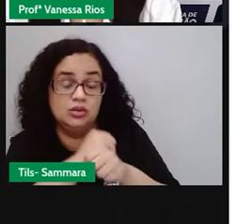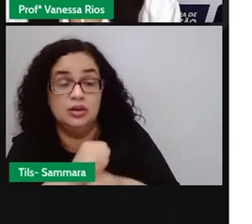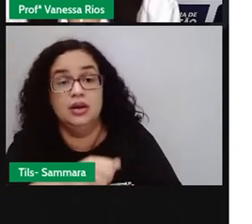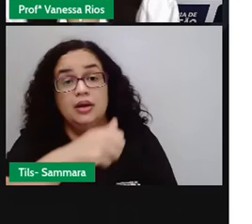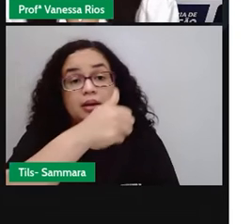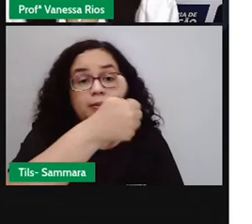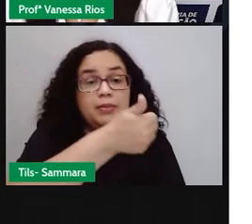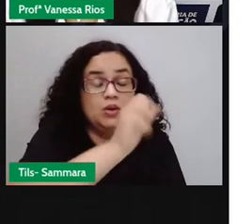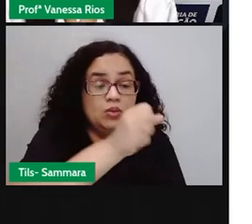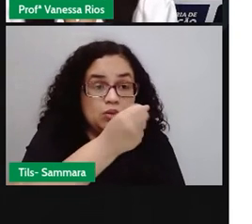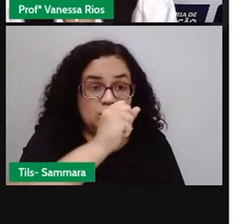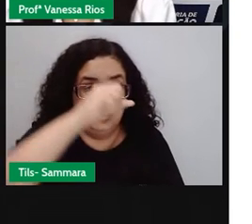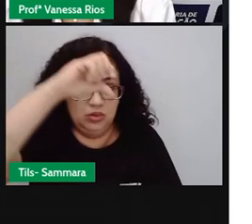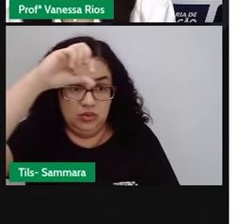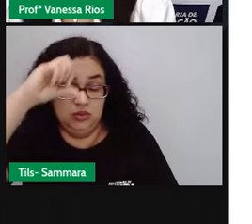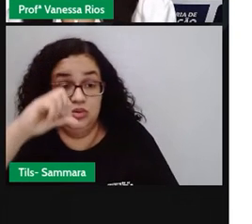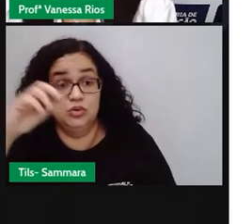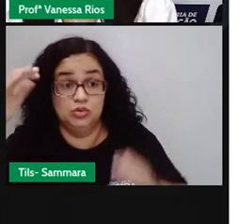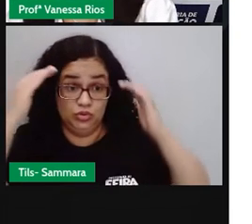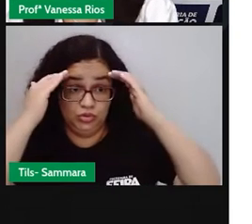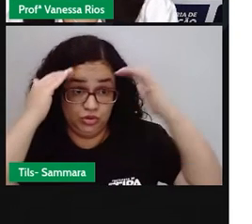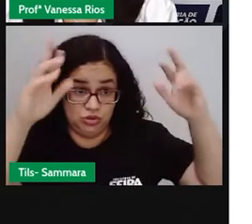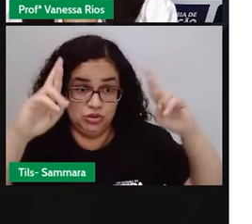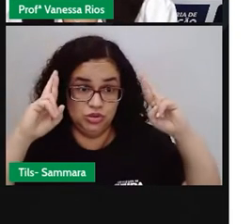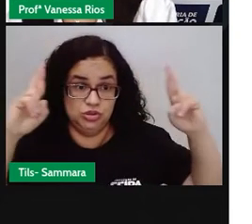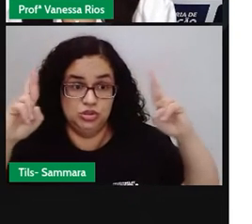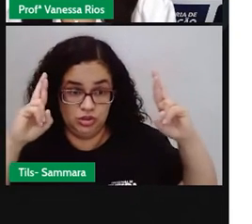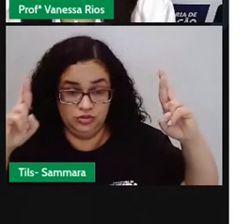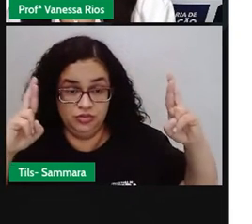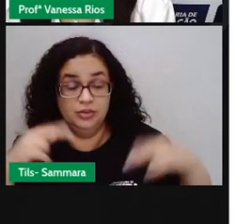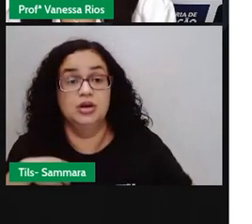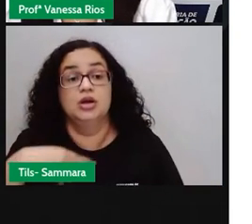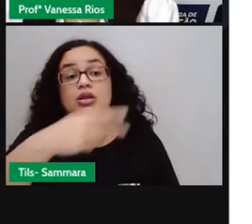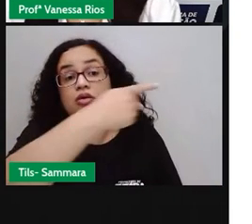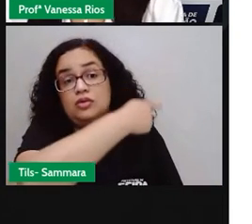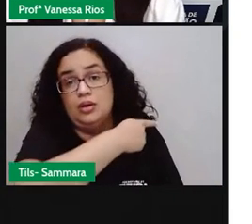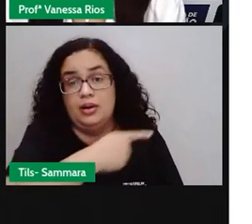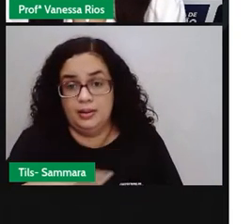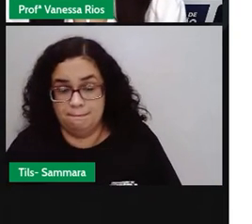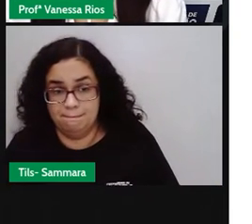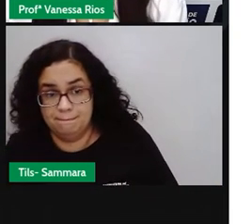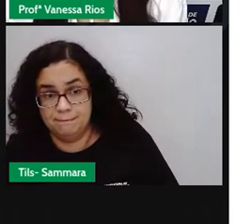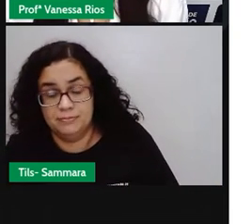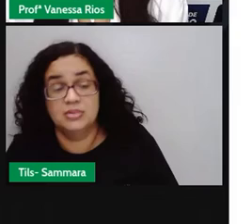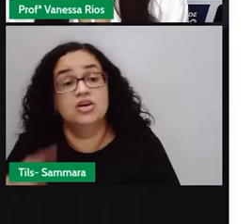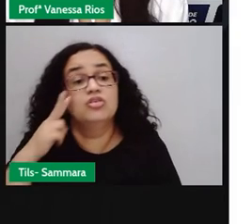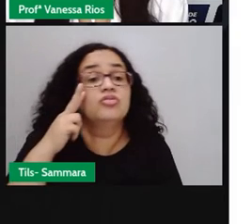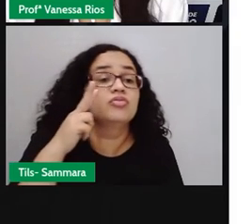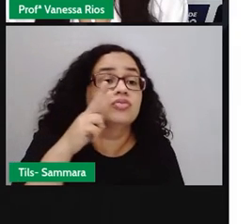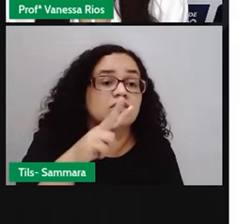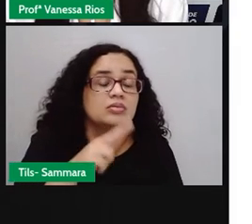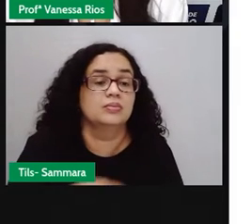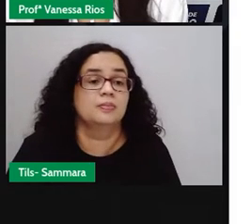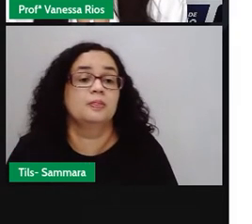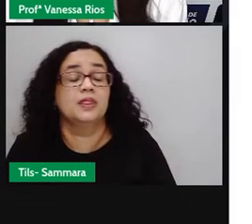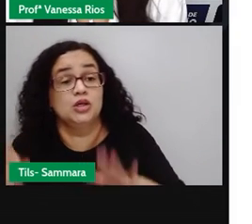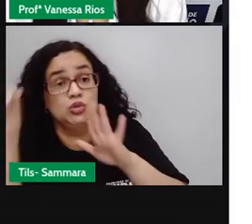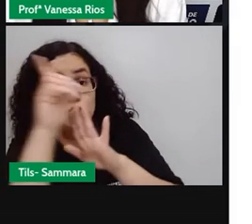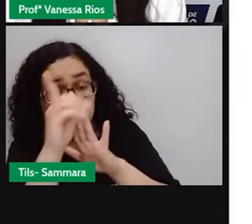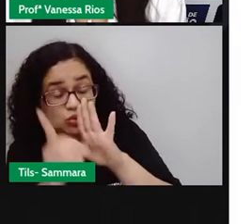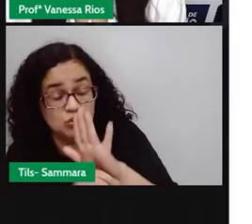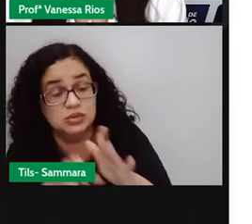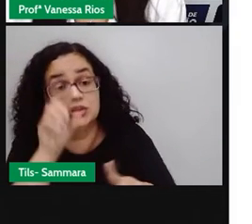15 de novembro de 1889, passamos a ter aí como chefe do Poder Executivo um presidente. E nós vimos aí que, assim, o direito